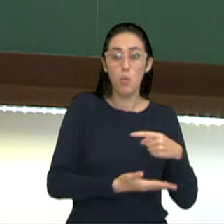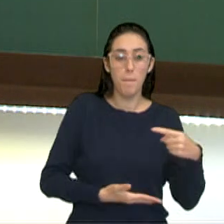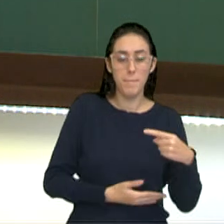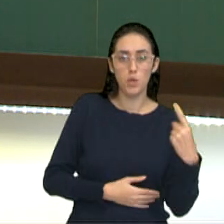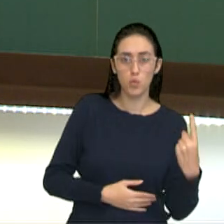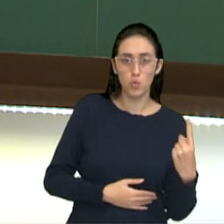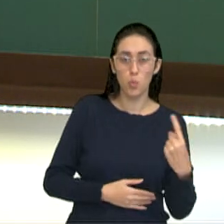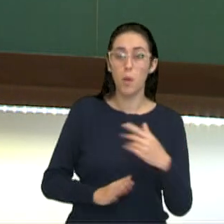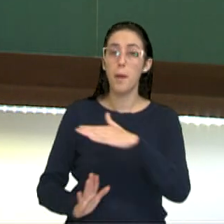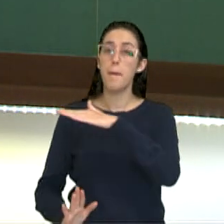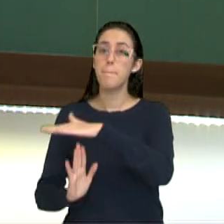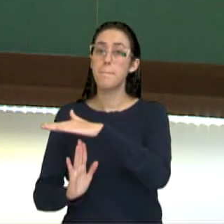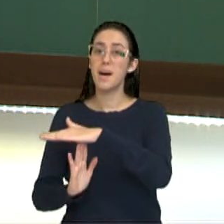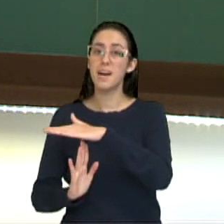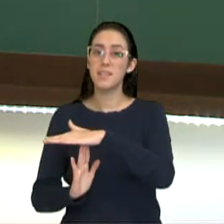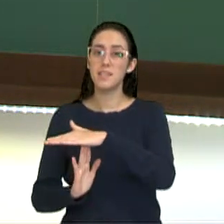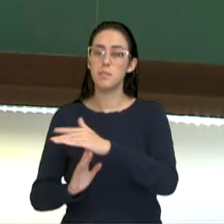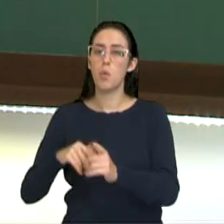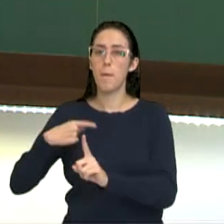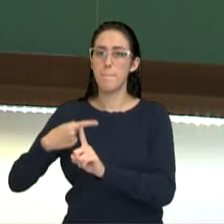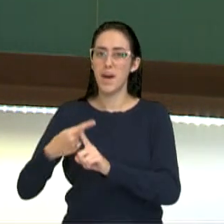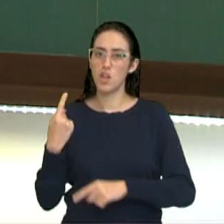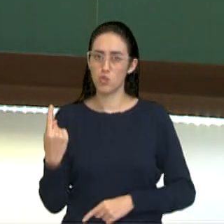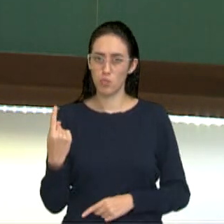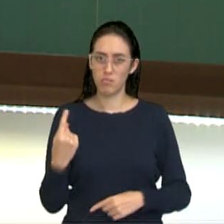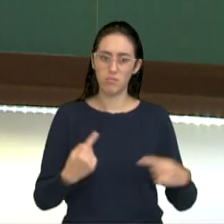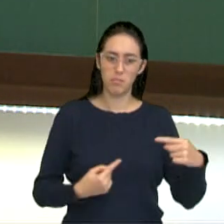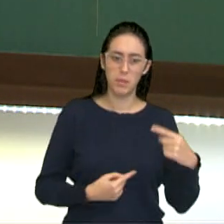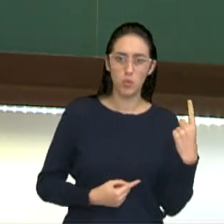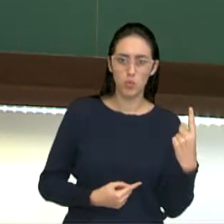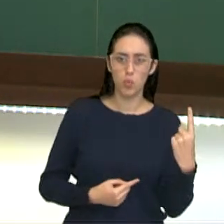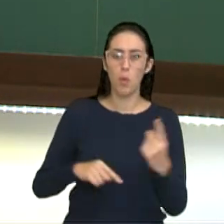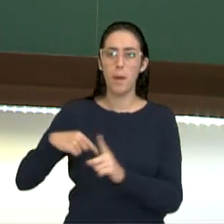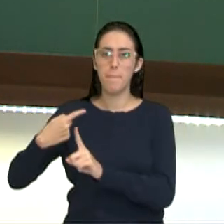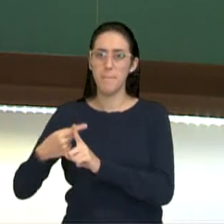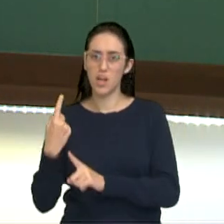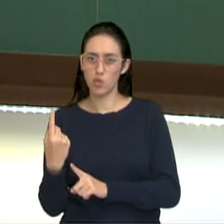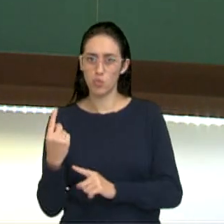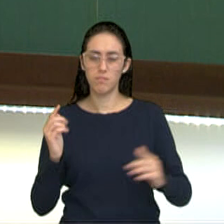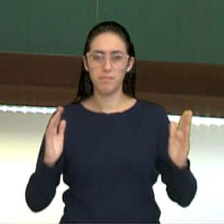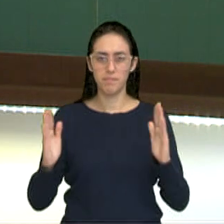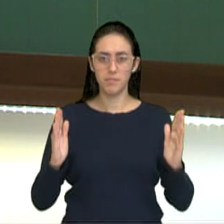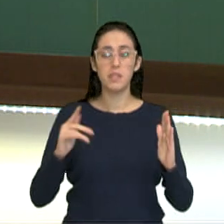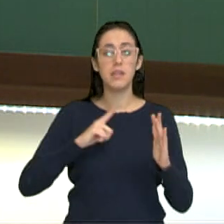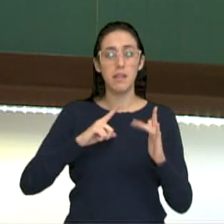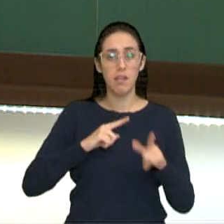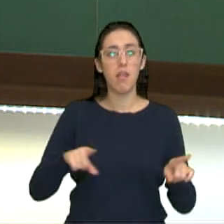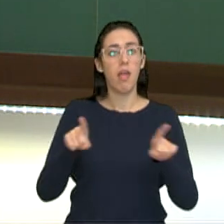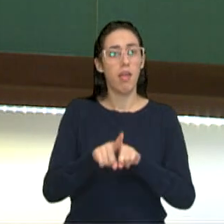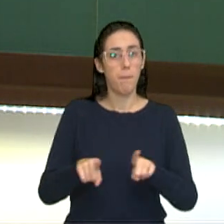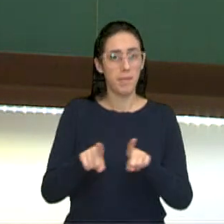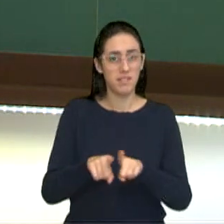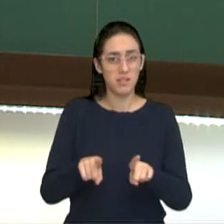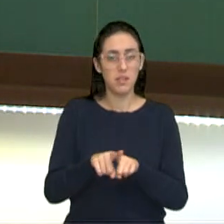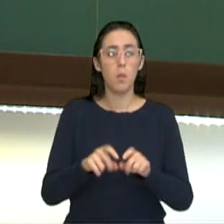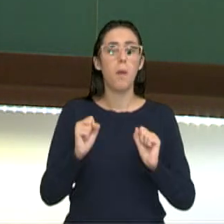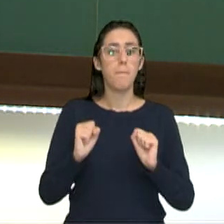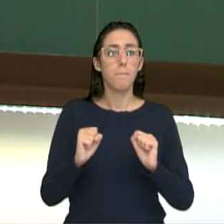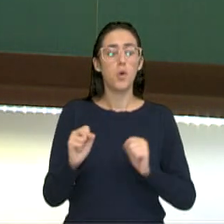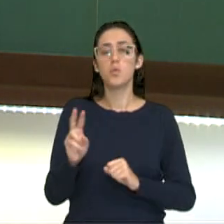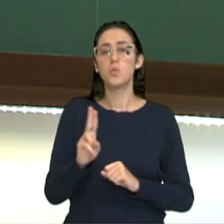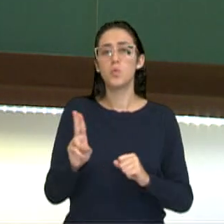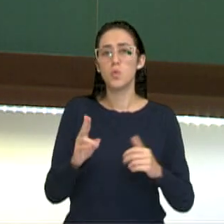e máximo é +1. Aí eu tenho essa repetição que também pode ser chamada